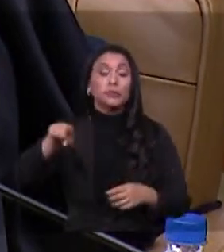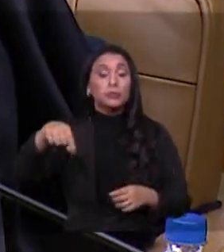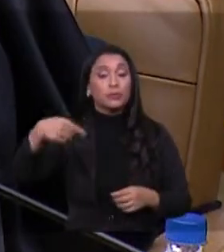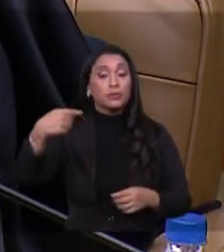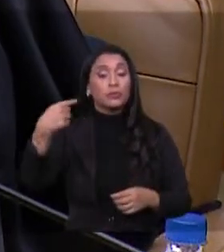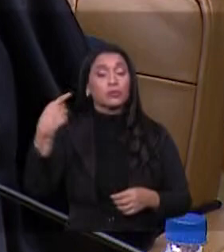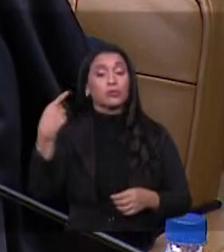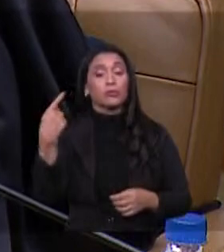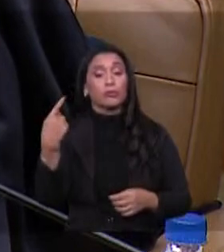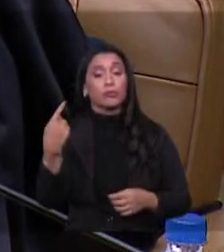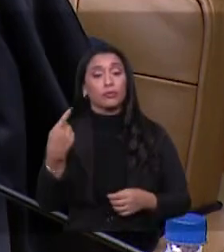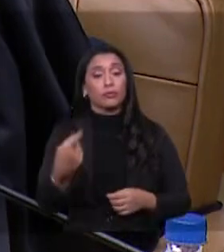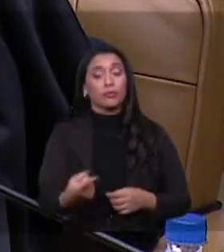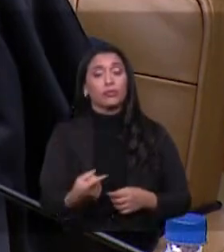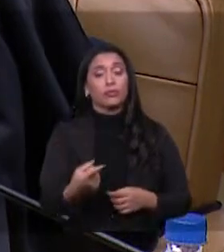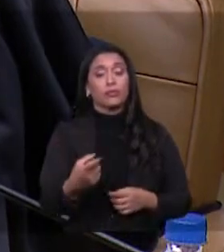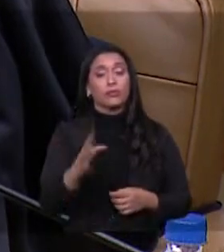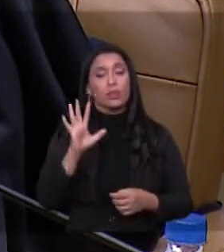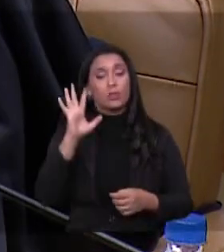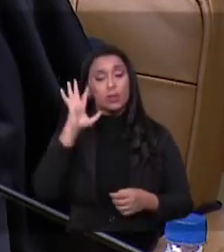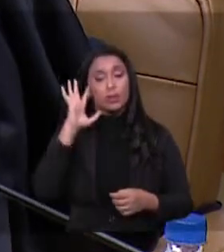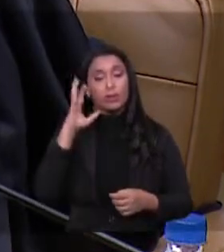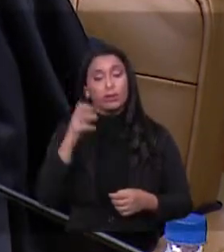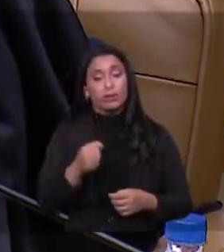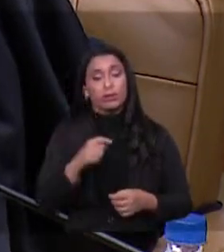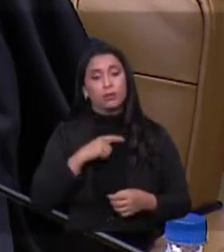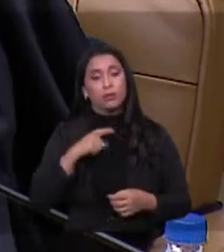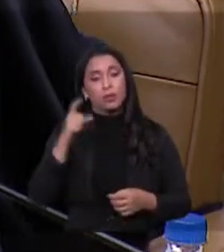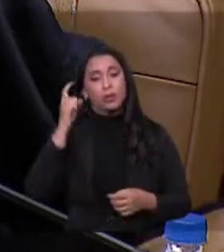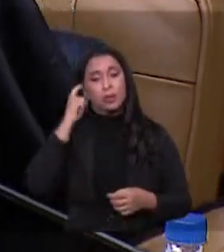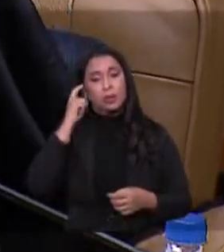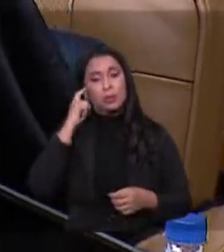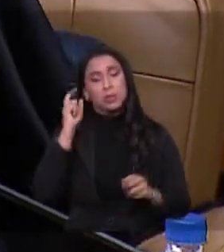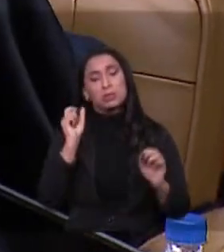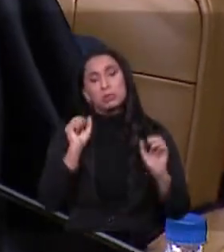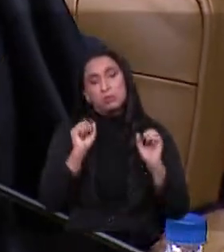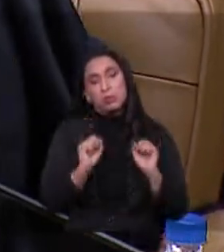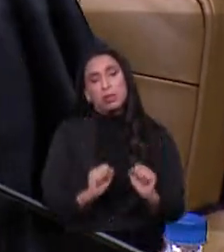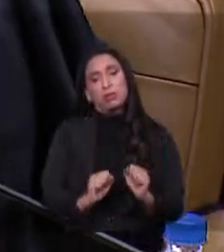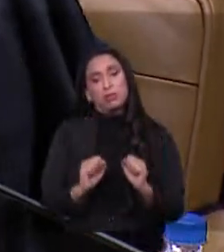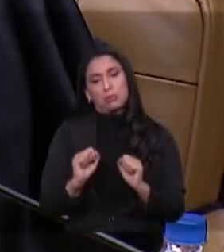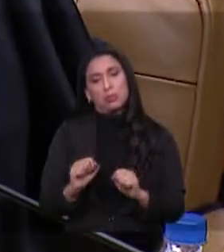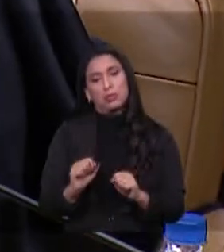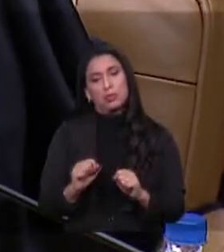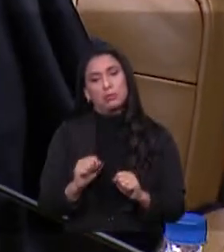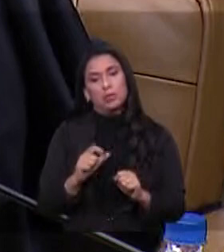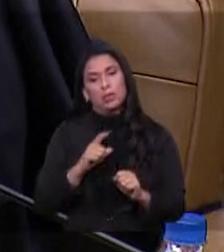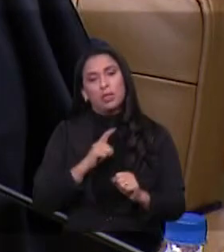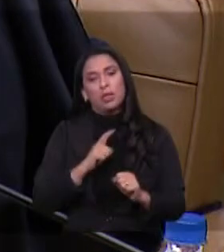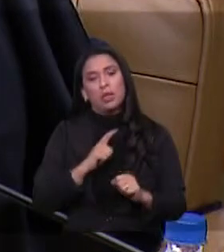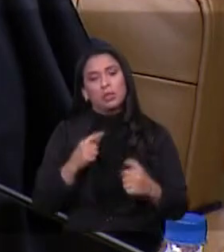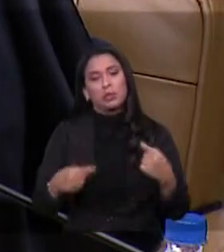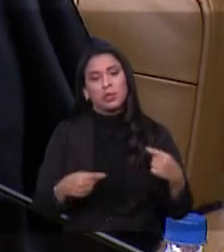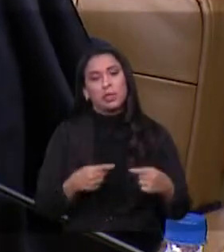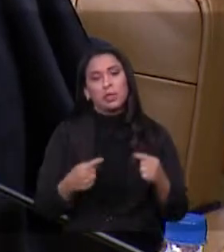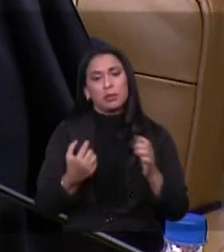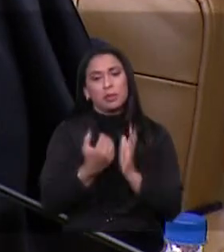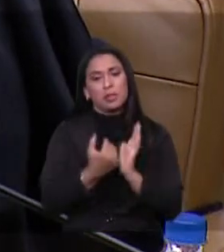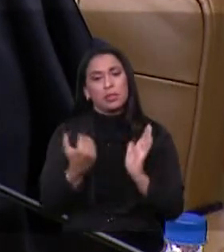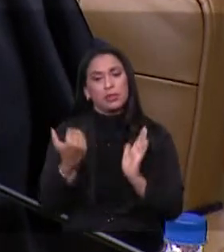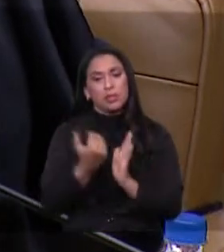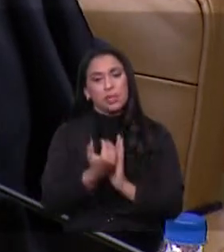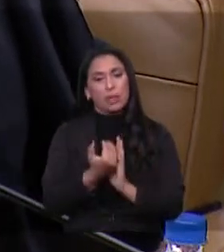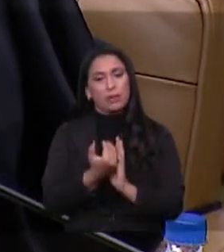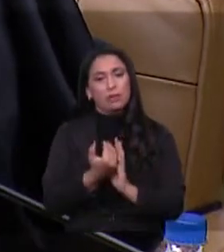após esta definição, que me parece uma condição de possibilidade para avançar nesse debate. Eis